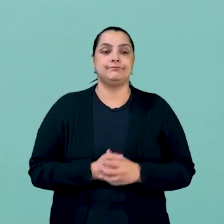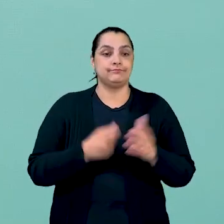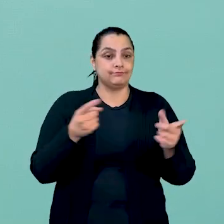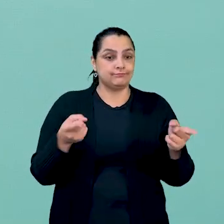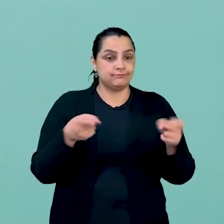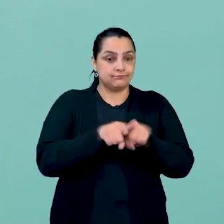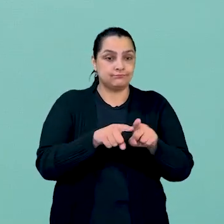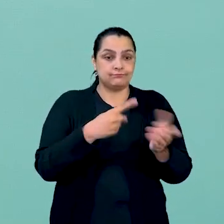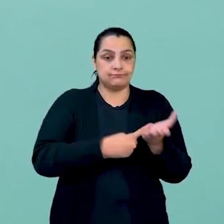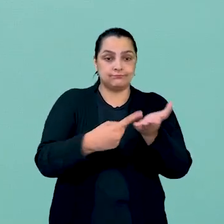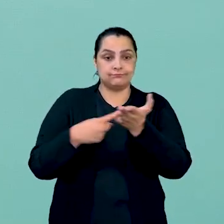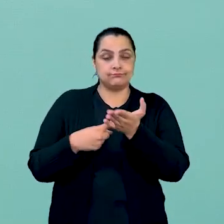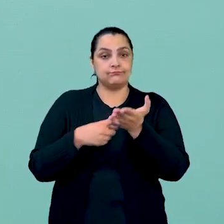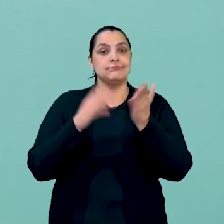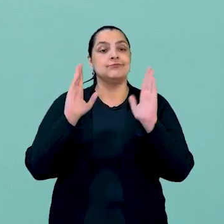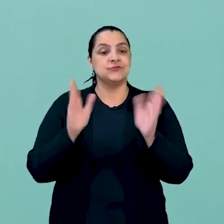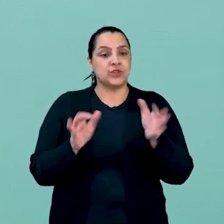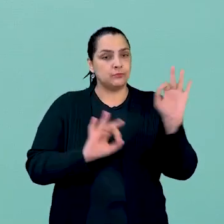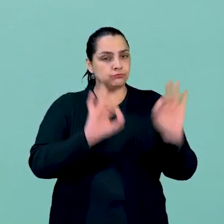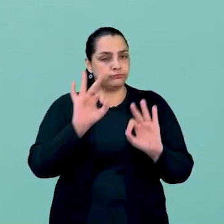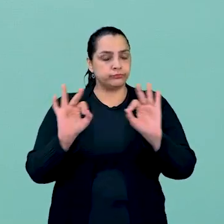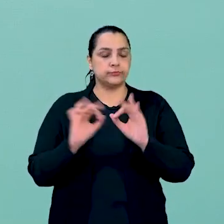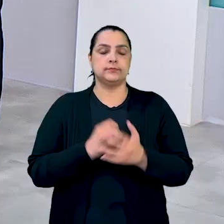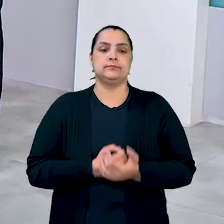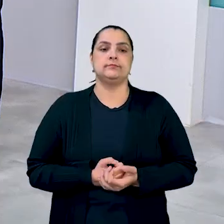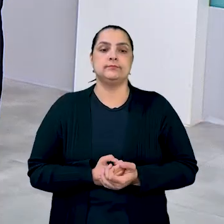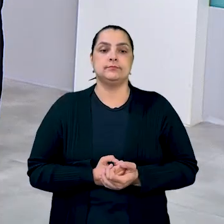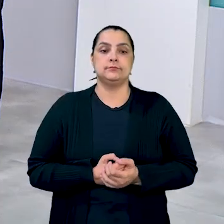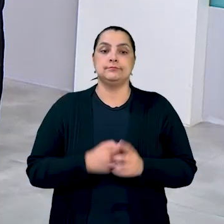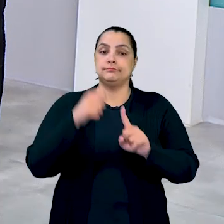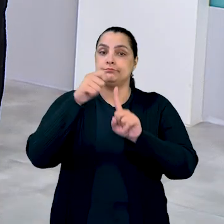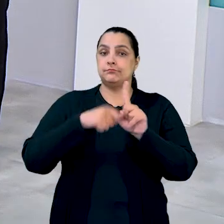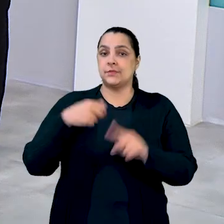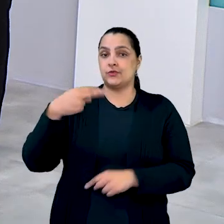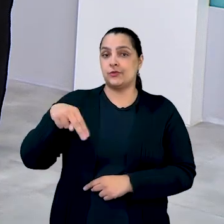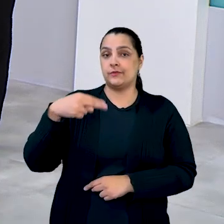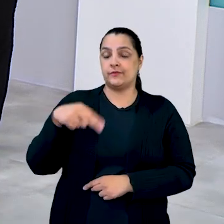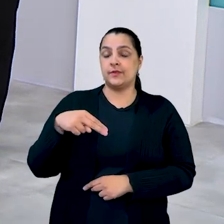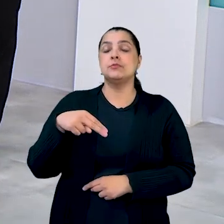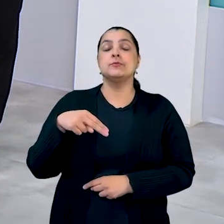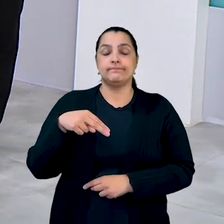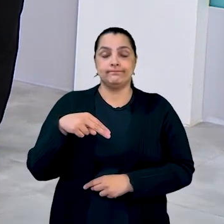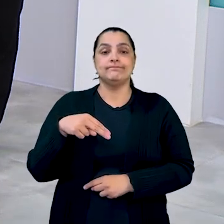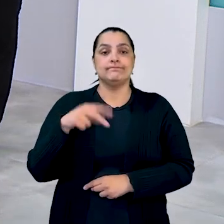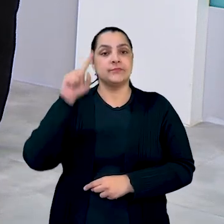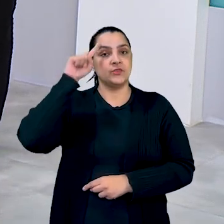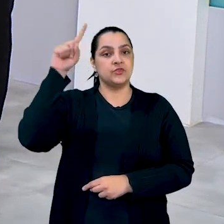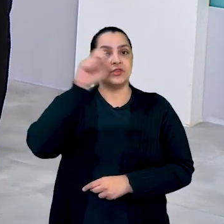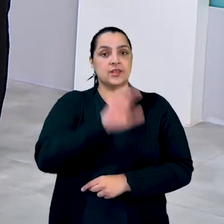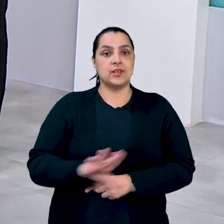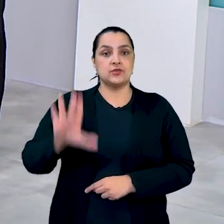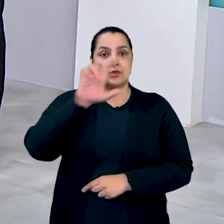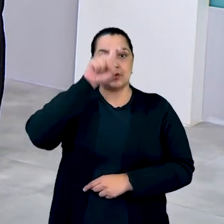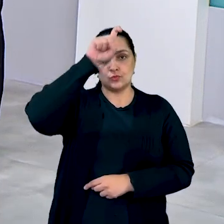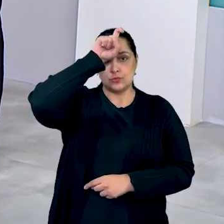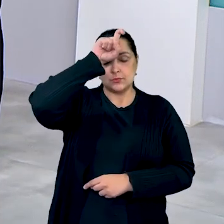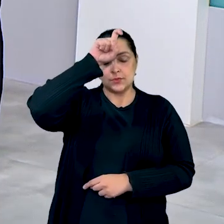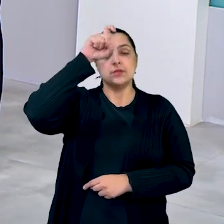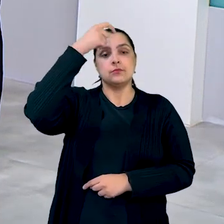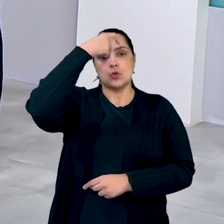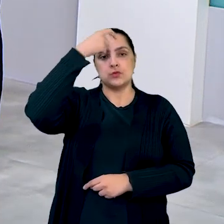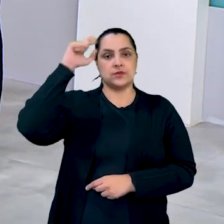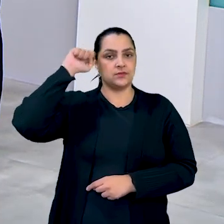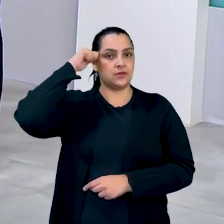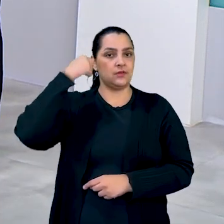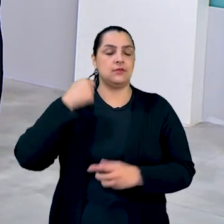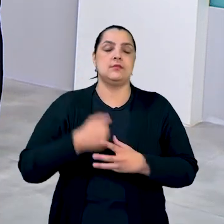Os termos da parceria já estão em elaboração. Neste mês de novembro, comemoramos o Dia Nacional de Zumbi e da